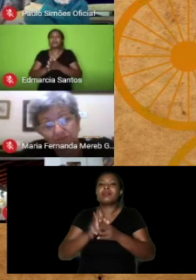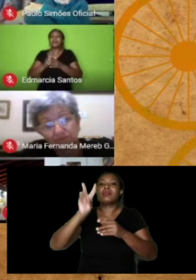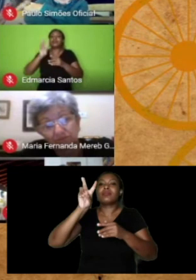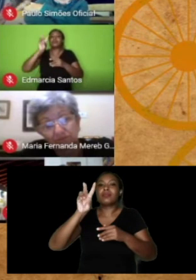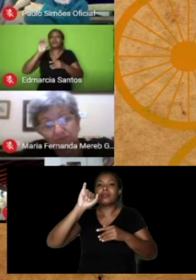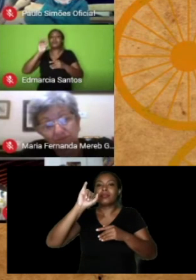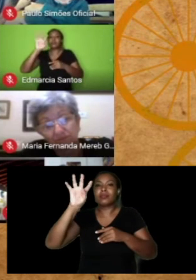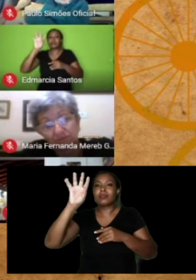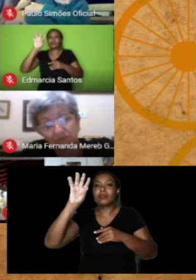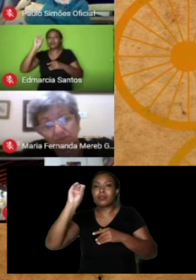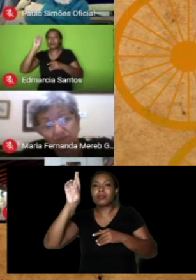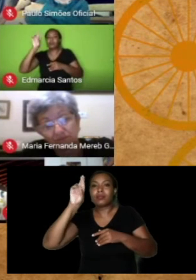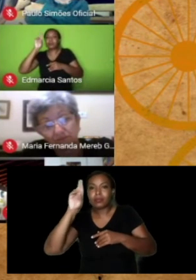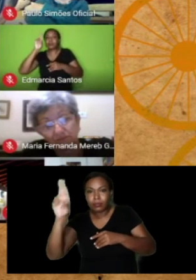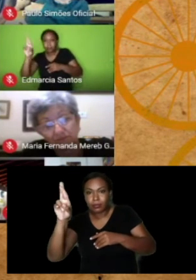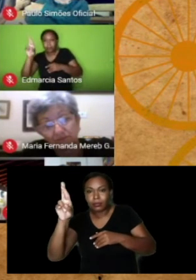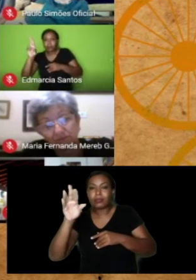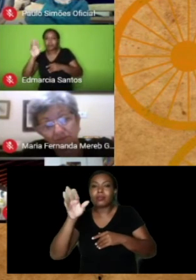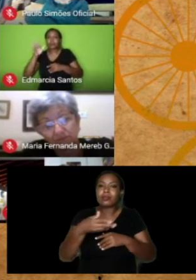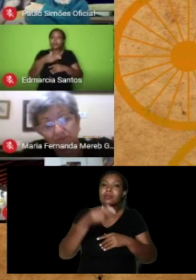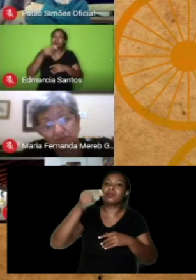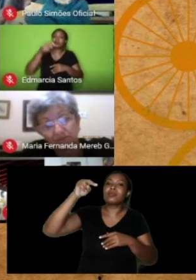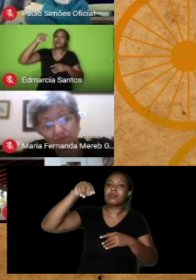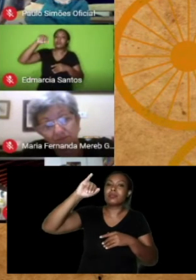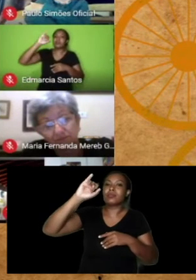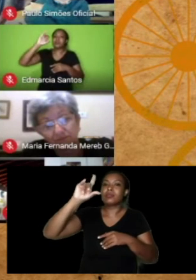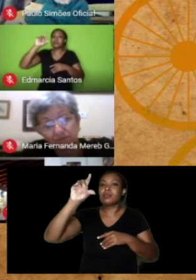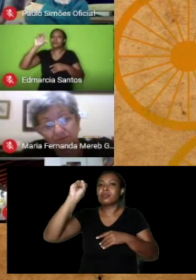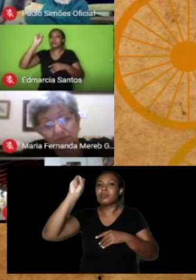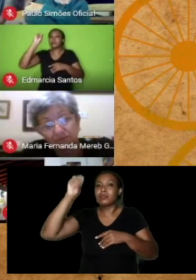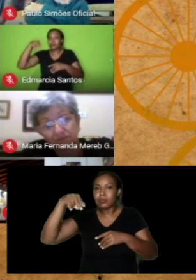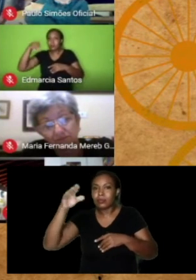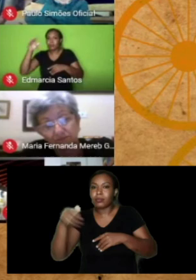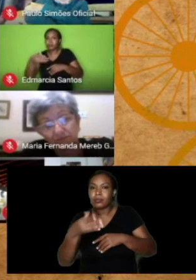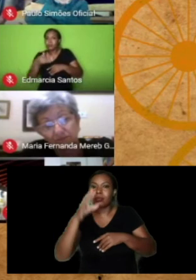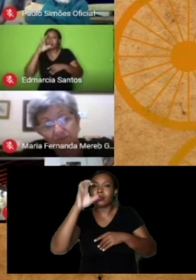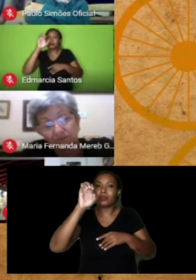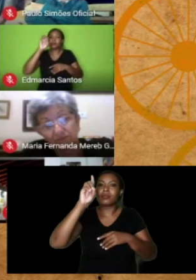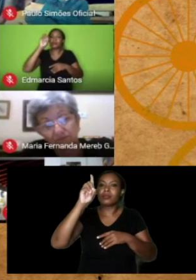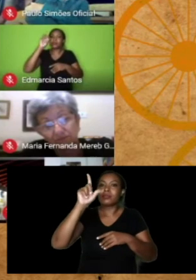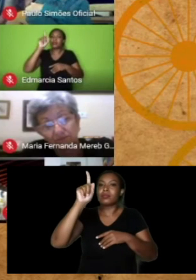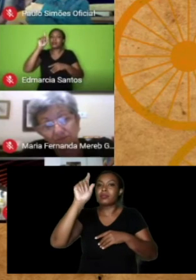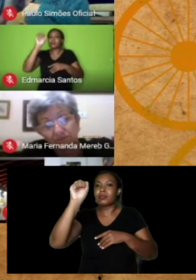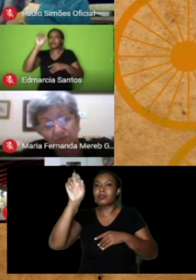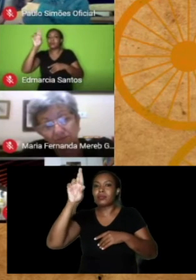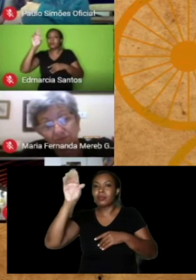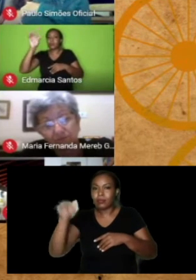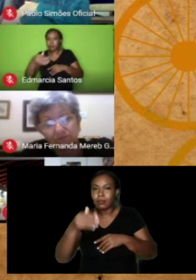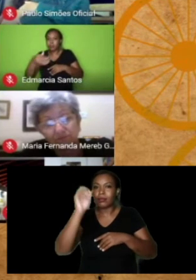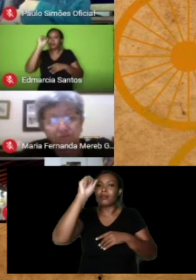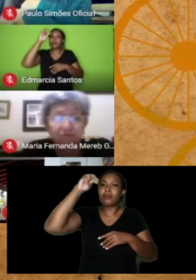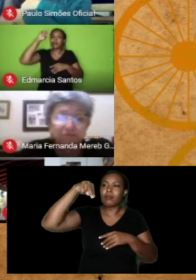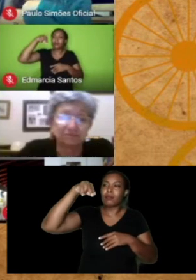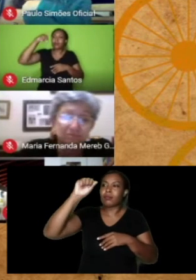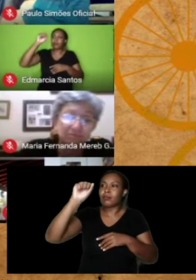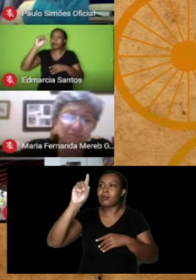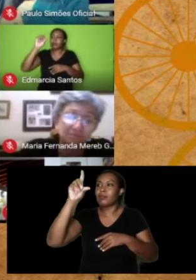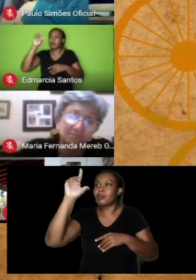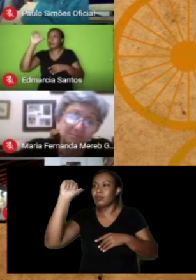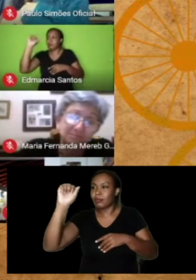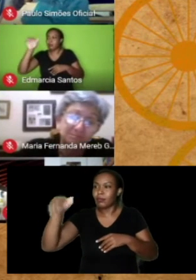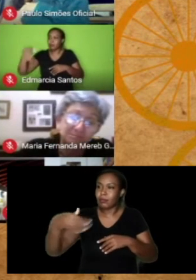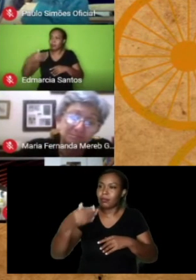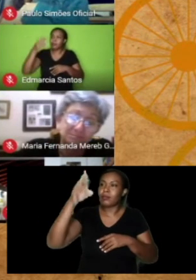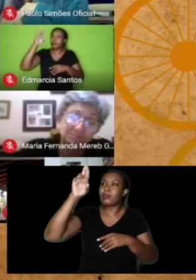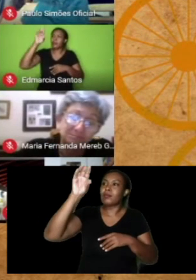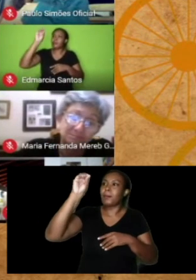Wagner Neto de Oliveira, Nilson Guirardello, Edgar Correia, Ananda Soares Rosa, Roberto